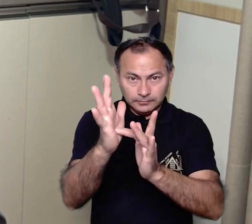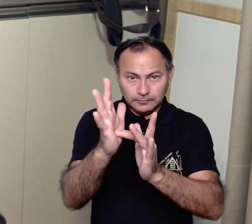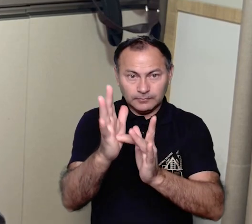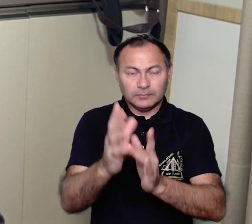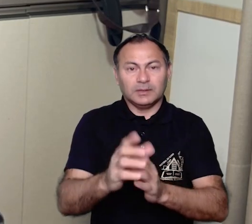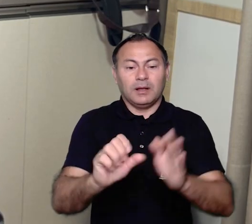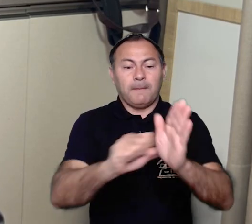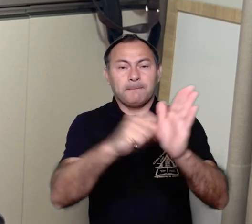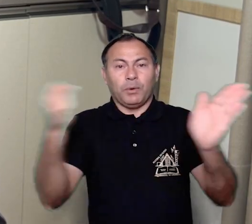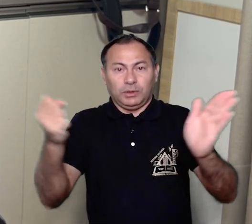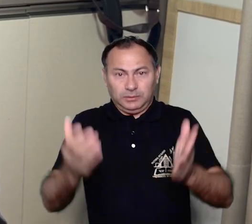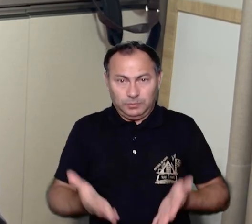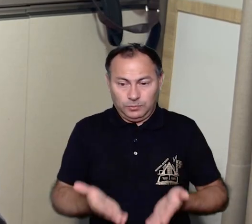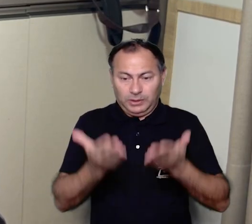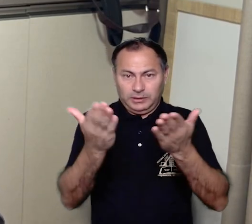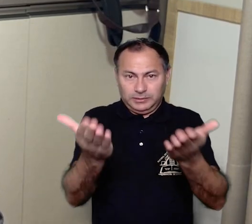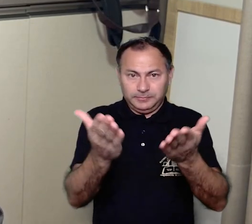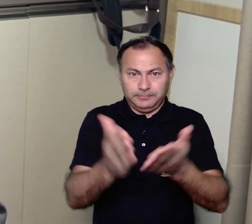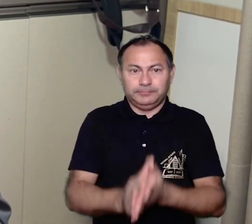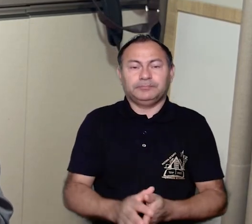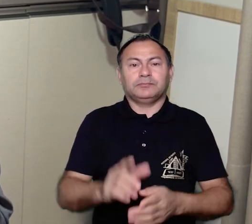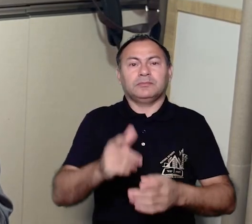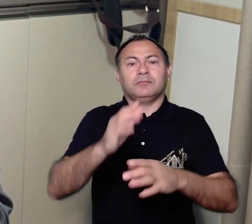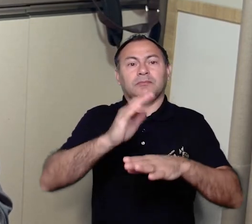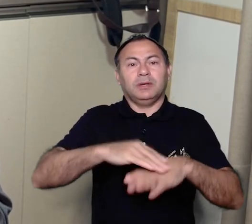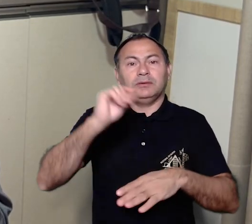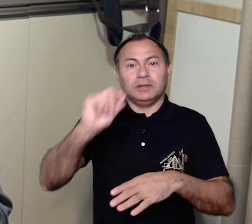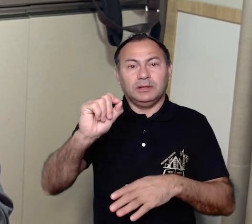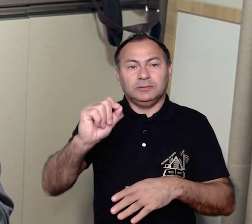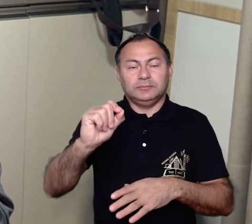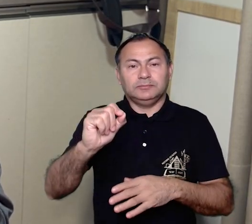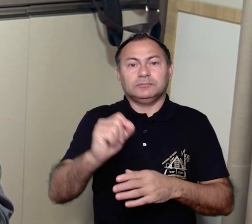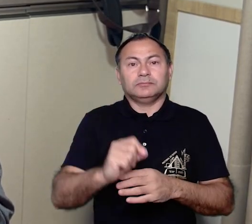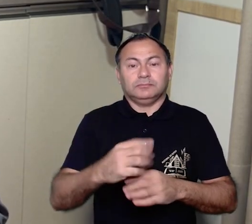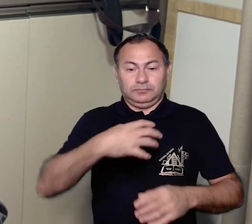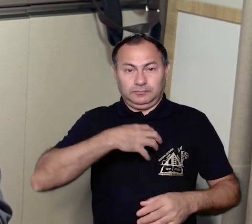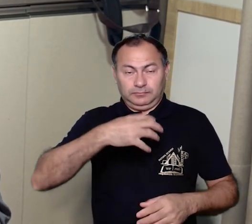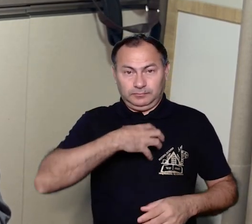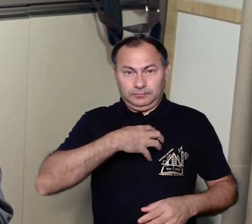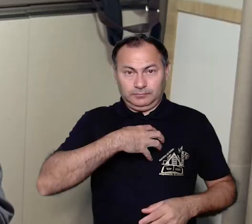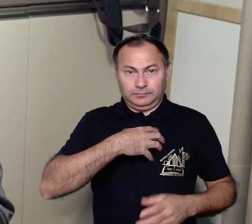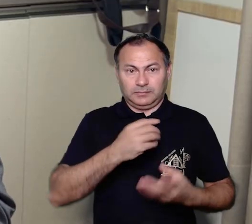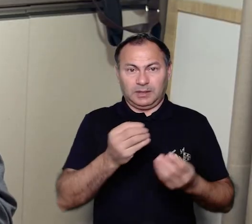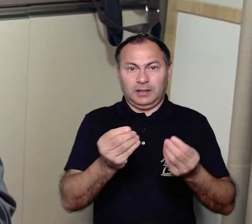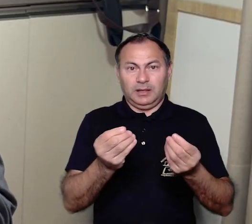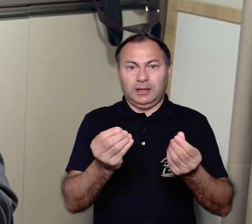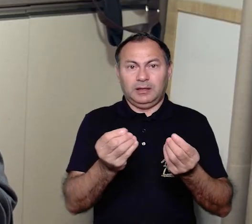Cristo que a porta oferece. Então, mais do que o gesto